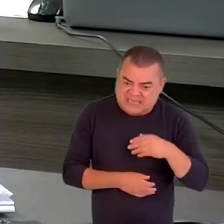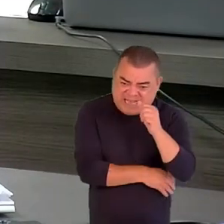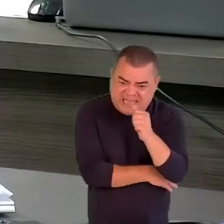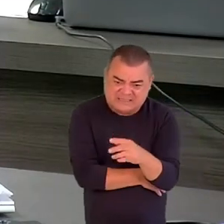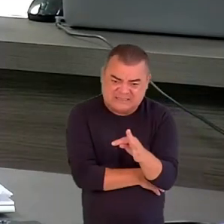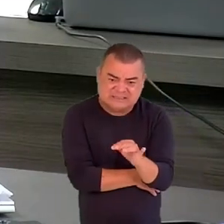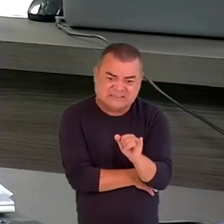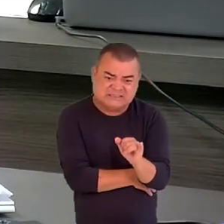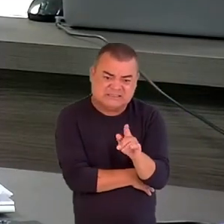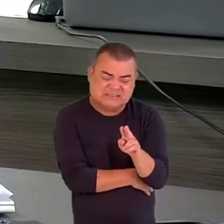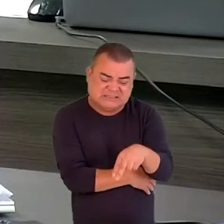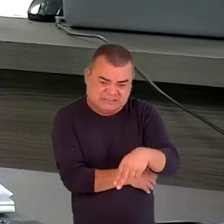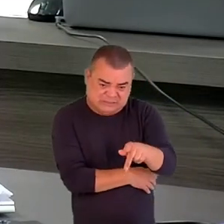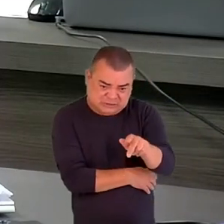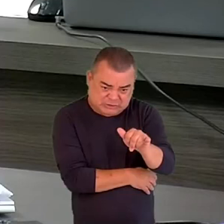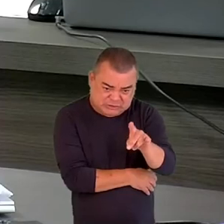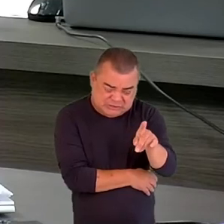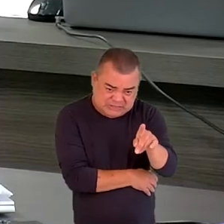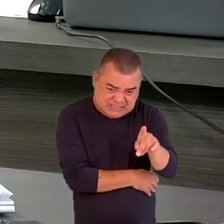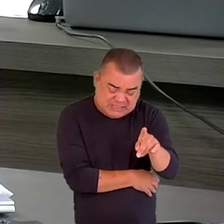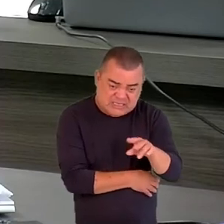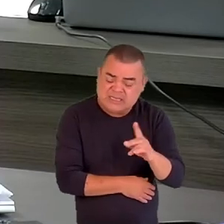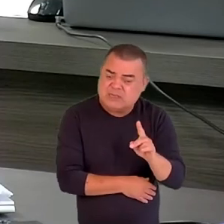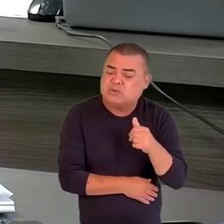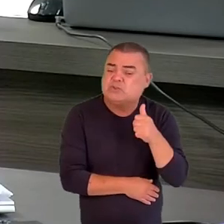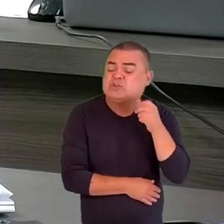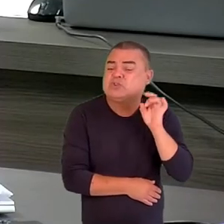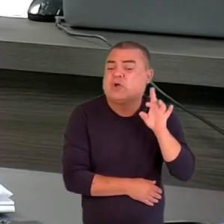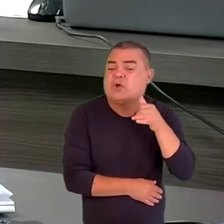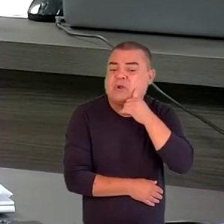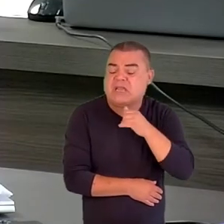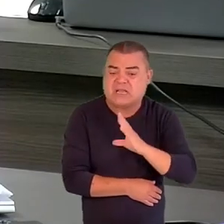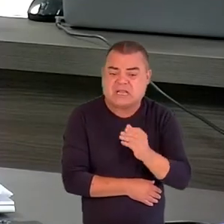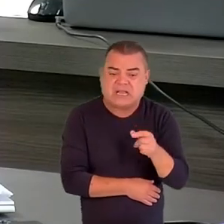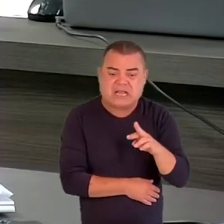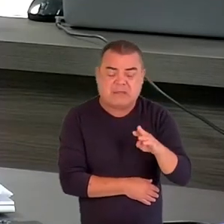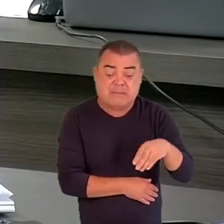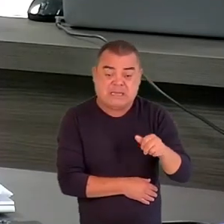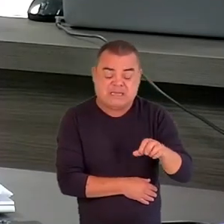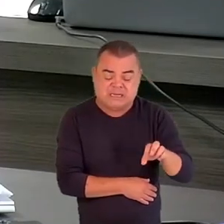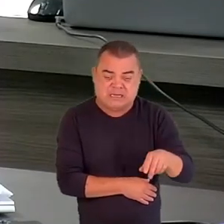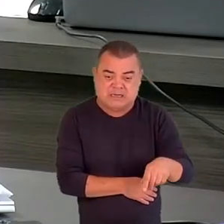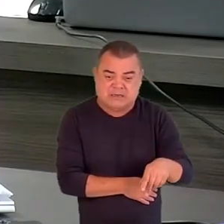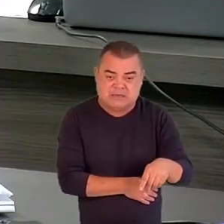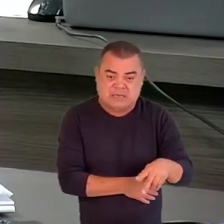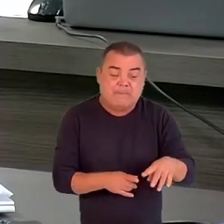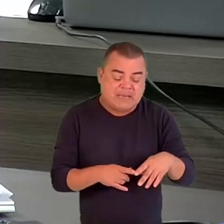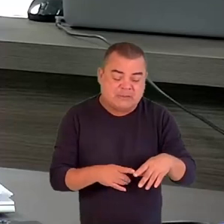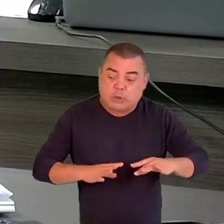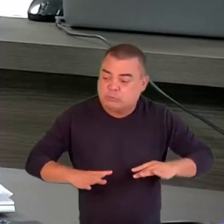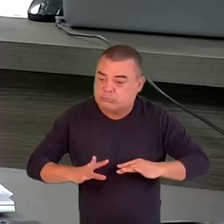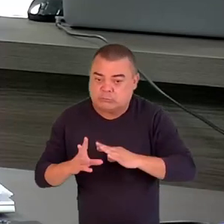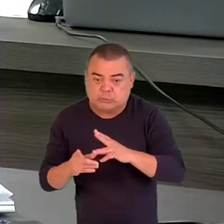Lúcia, mas todas as mulheres do Brasil. Acho que na linha do que foi dito aqui